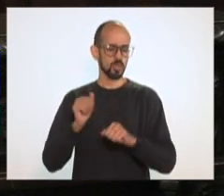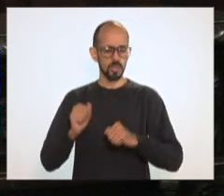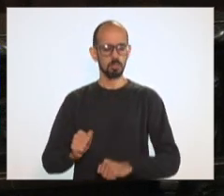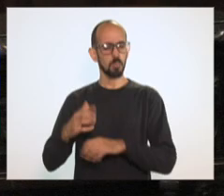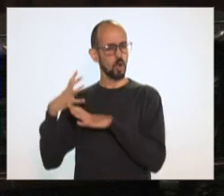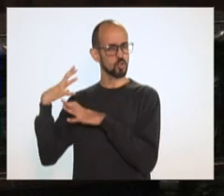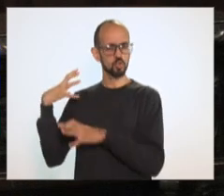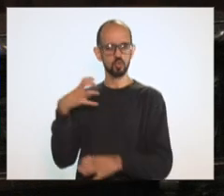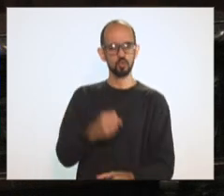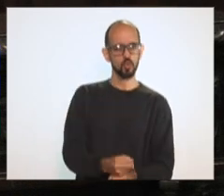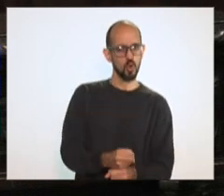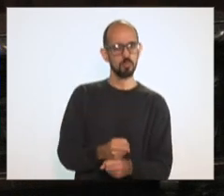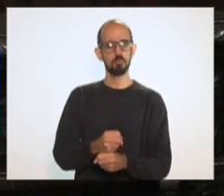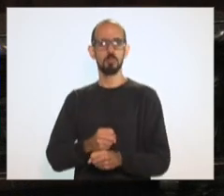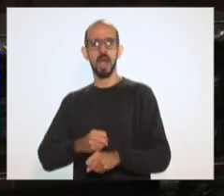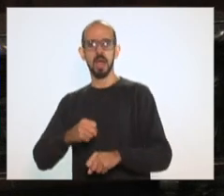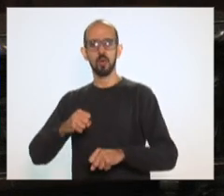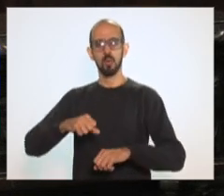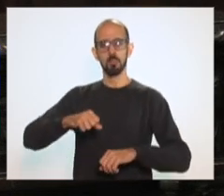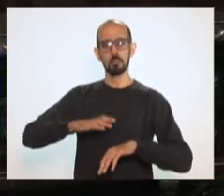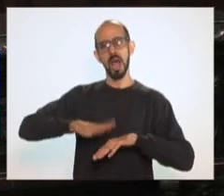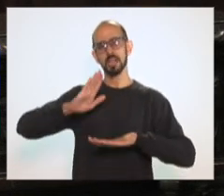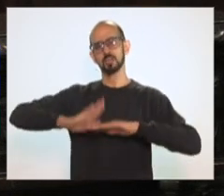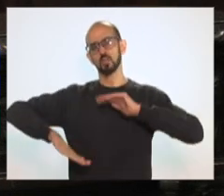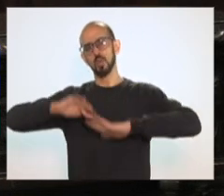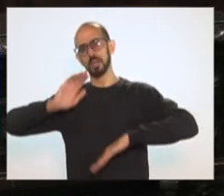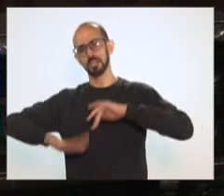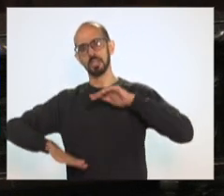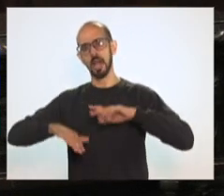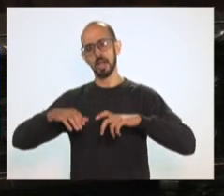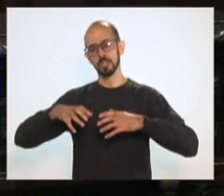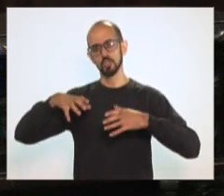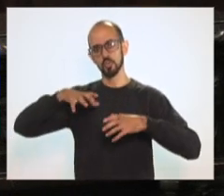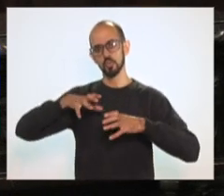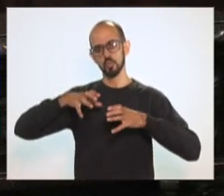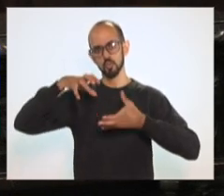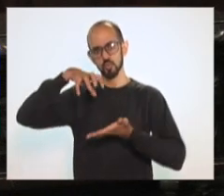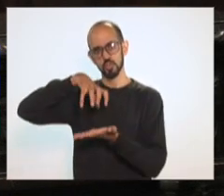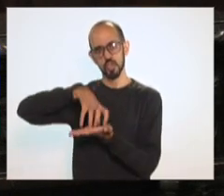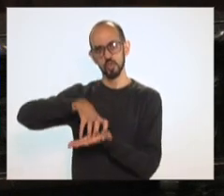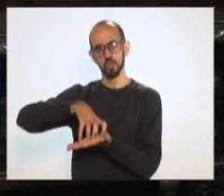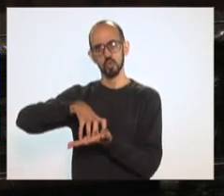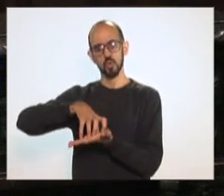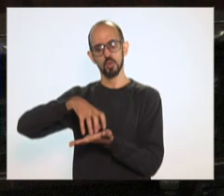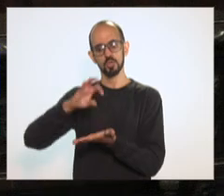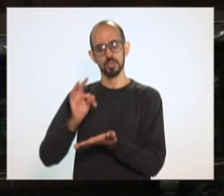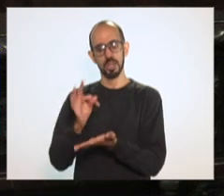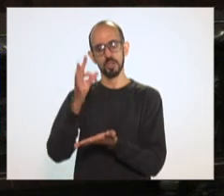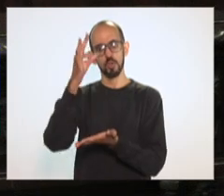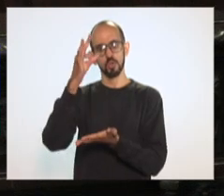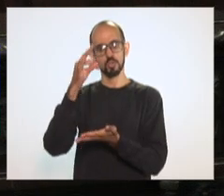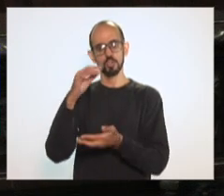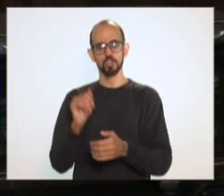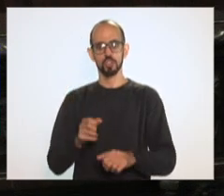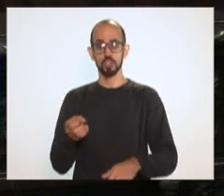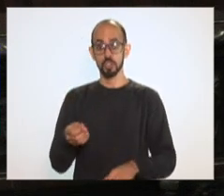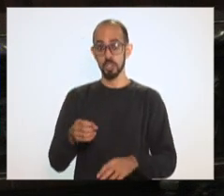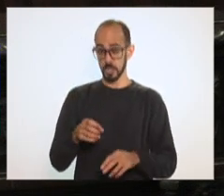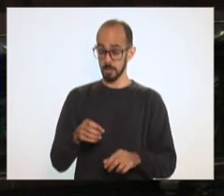de maneira mais qualificada esse centro de tecnologia, de inovação para salvar